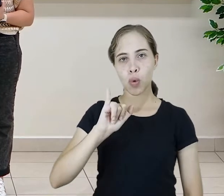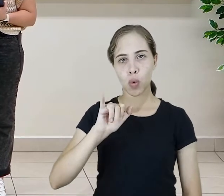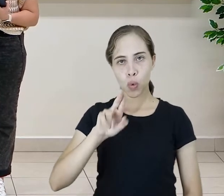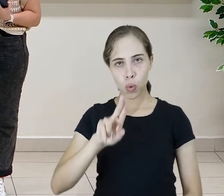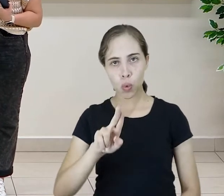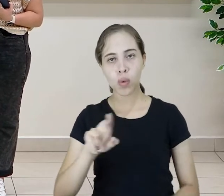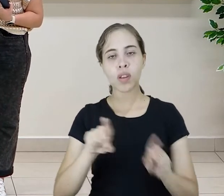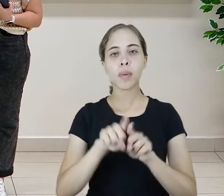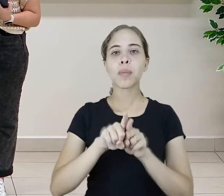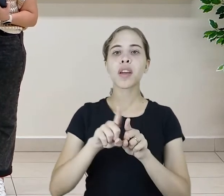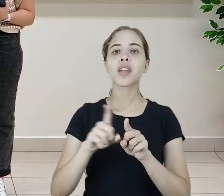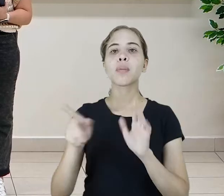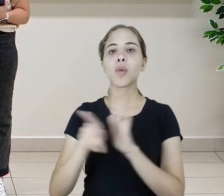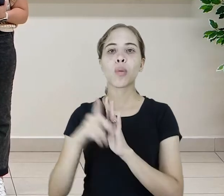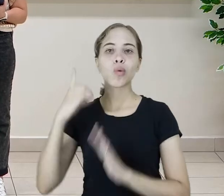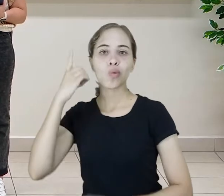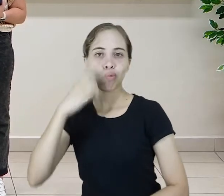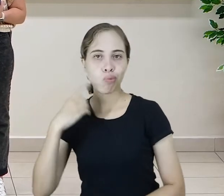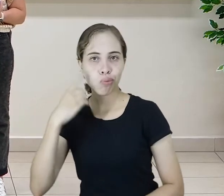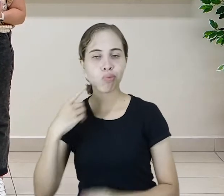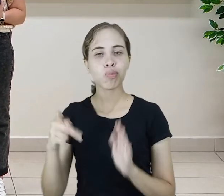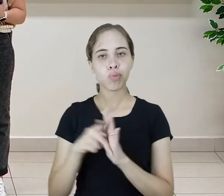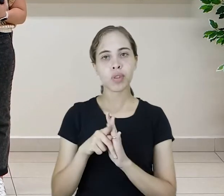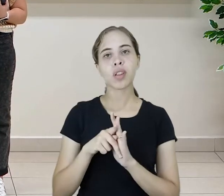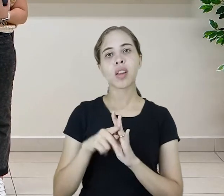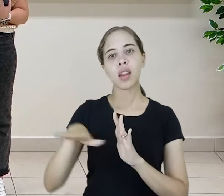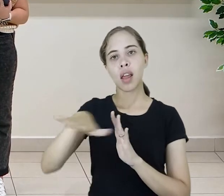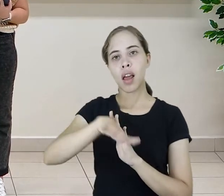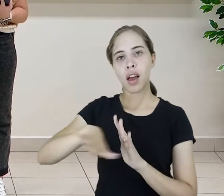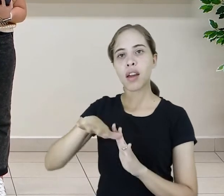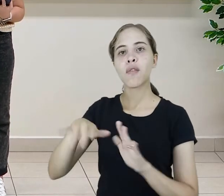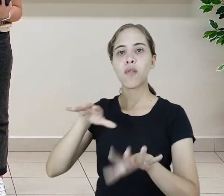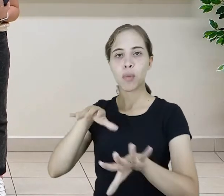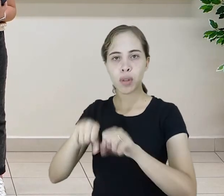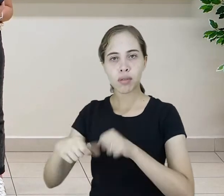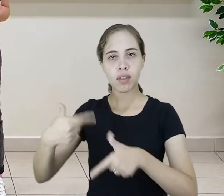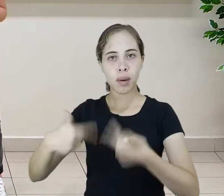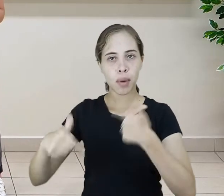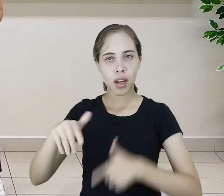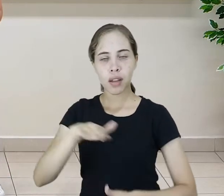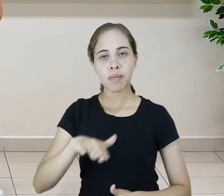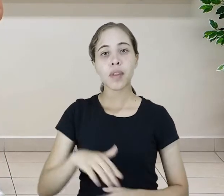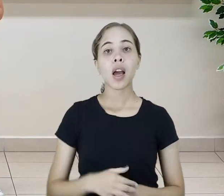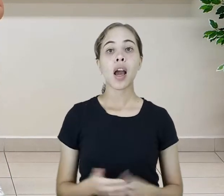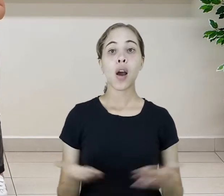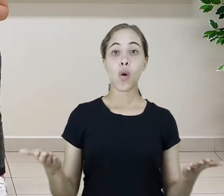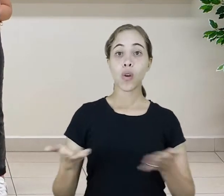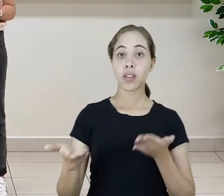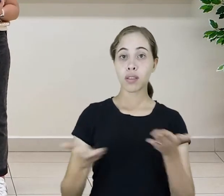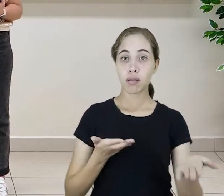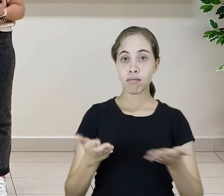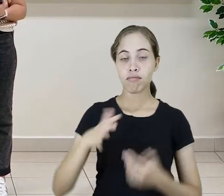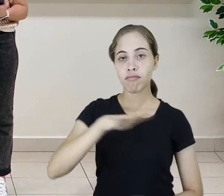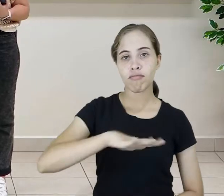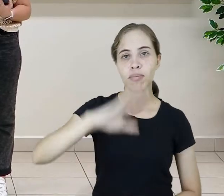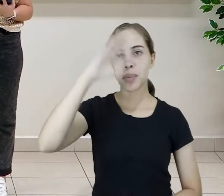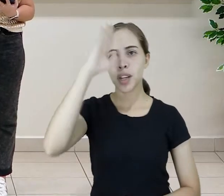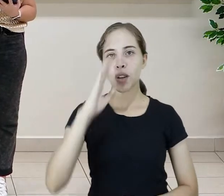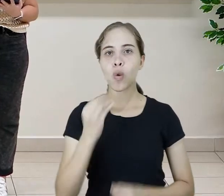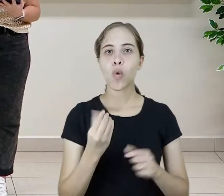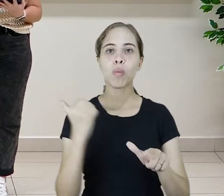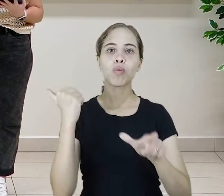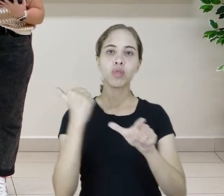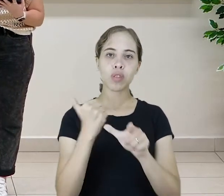em Direito, trabalhou como advogado e executivo de negócios. E atualmente ele serve na presidência da Área Brasil como